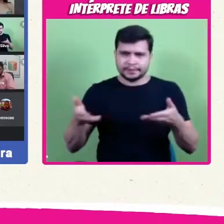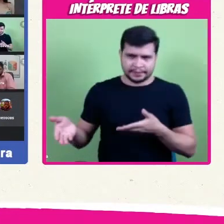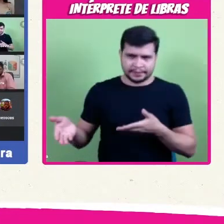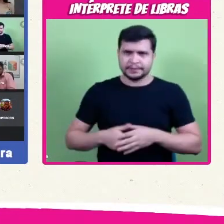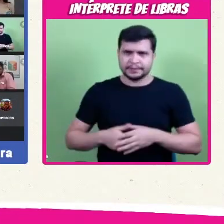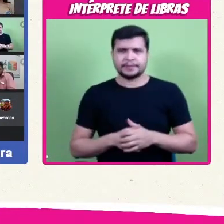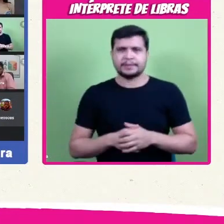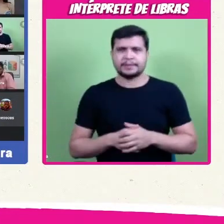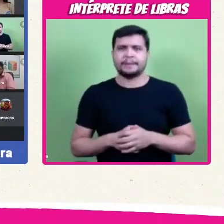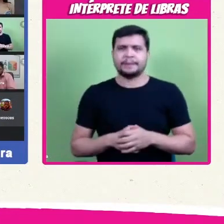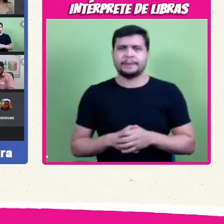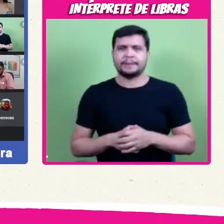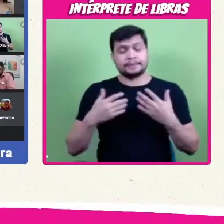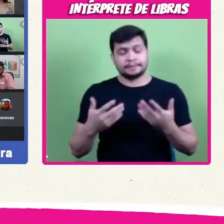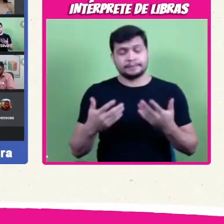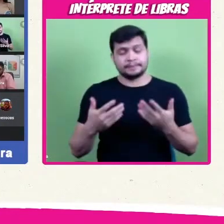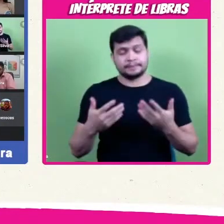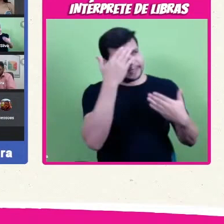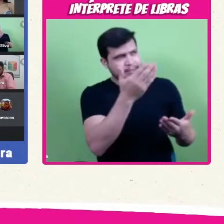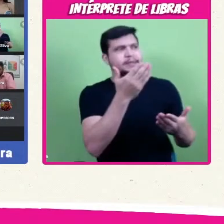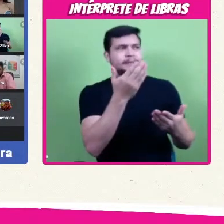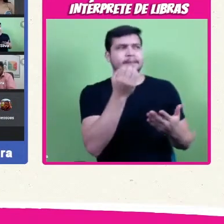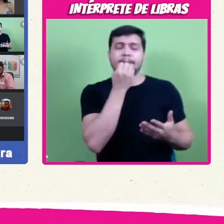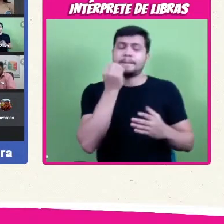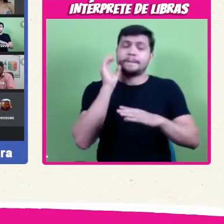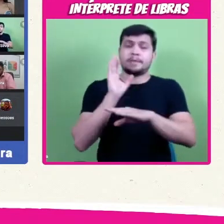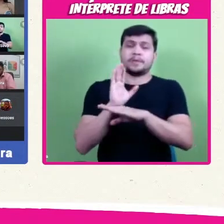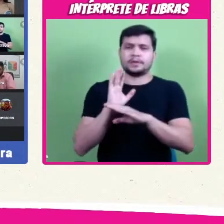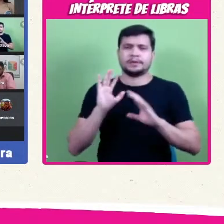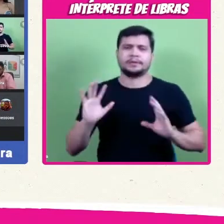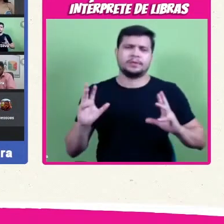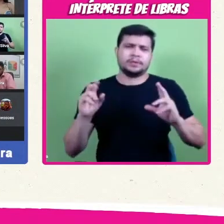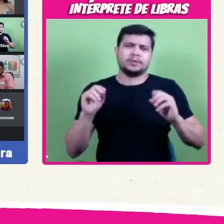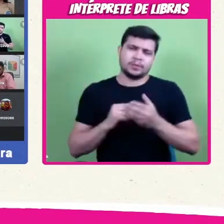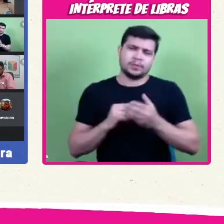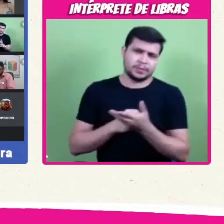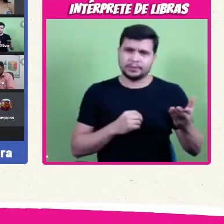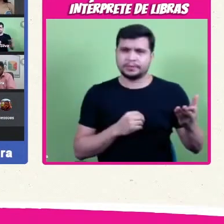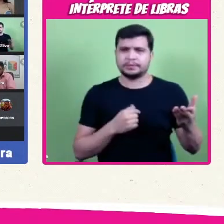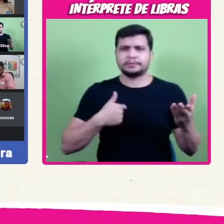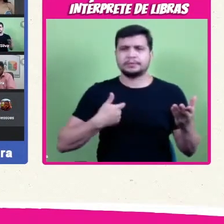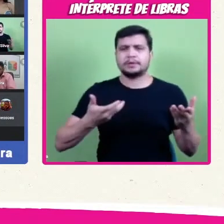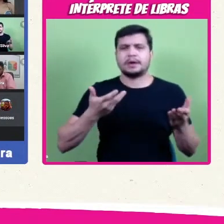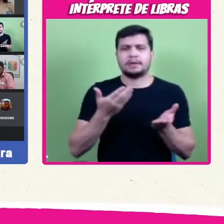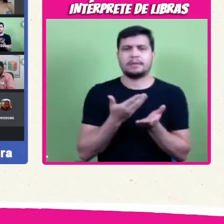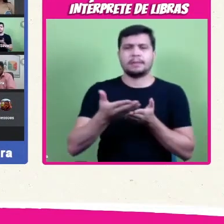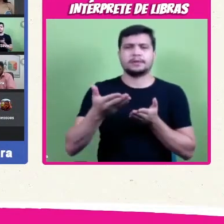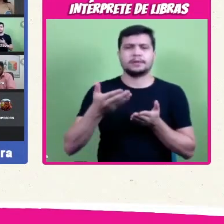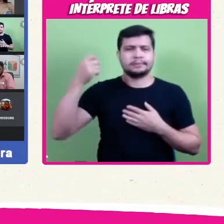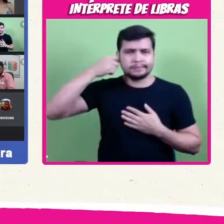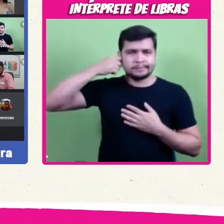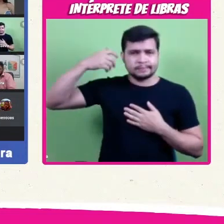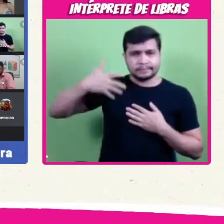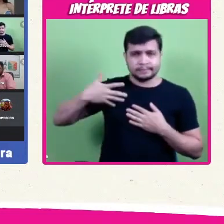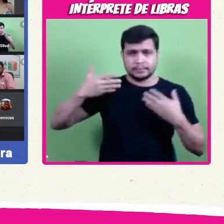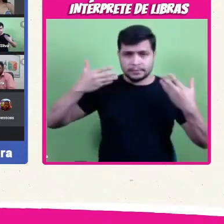Obrigada, Maria. Então, boa tarde a todas, todos e todes. Eu queria iniciar fazendo a minha audiodescrição, né, para as pessoas que